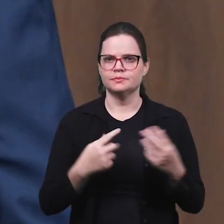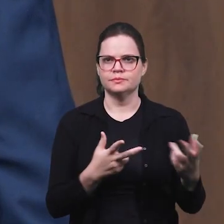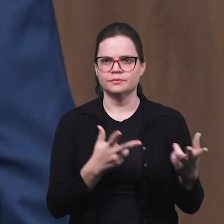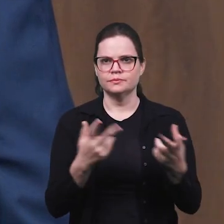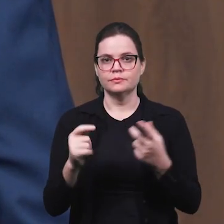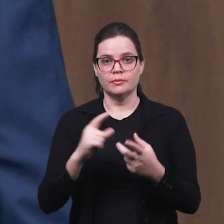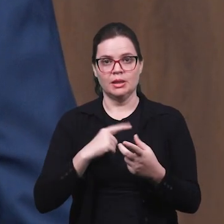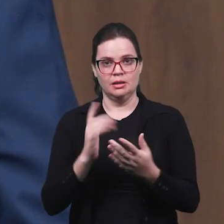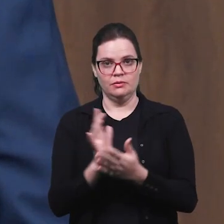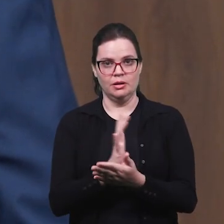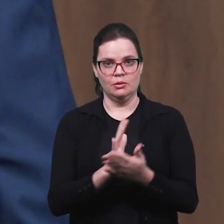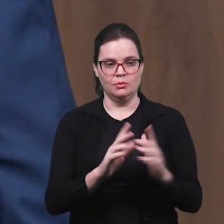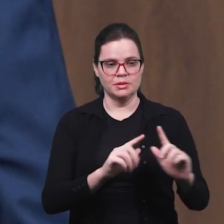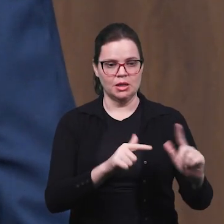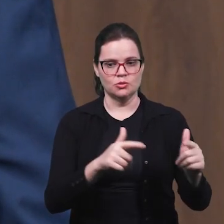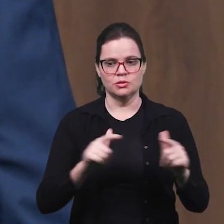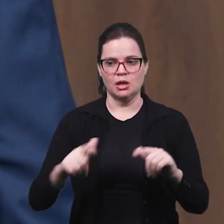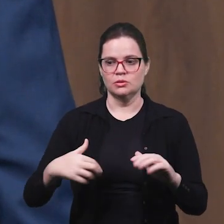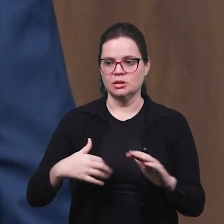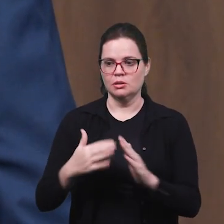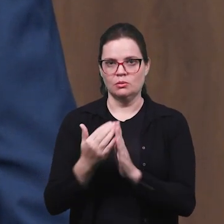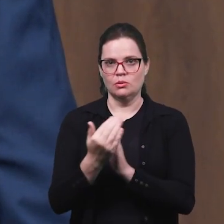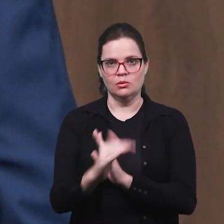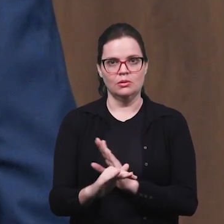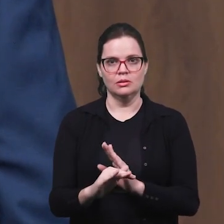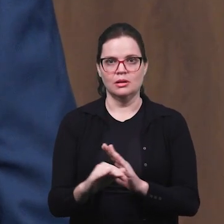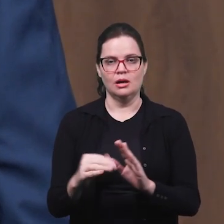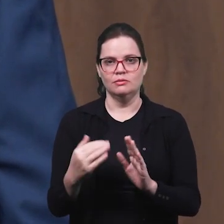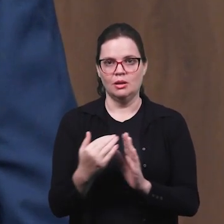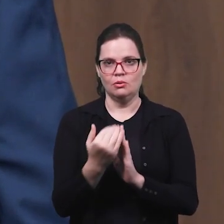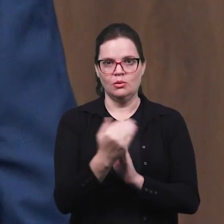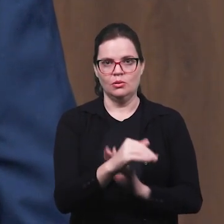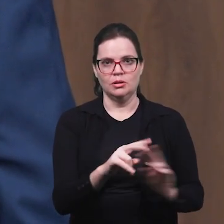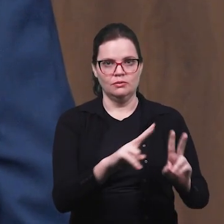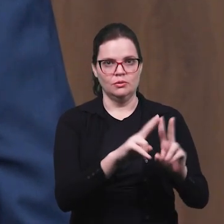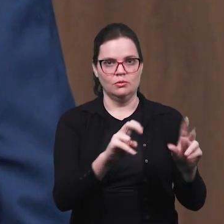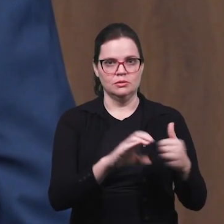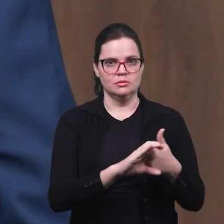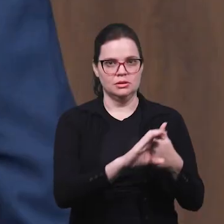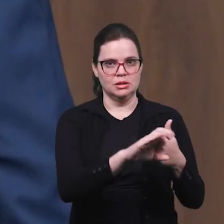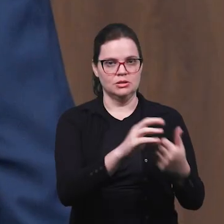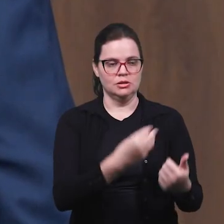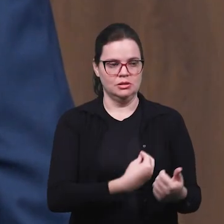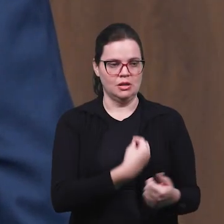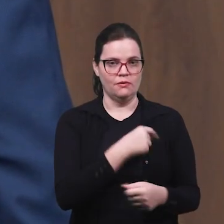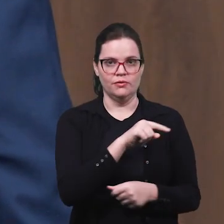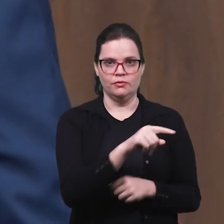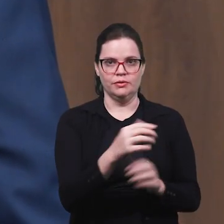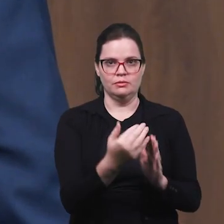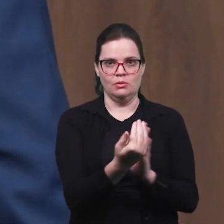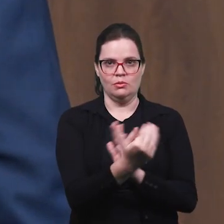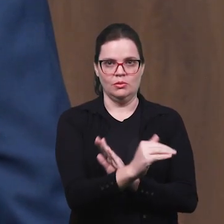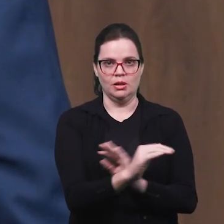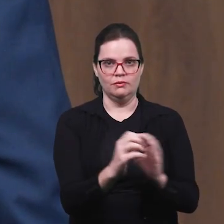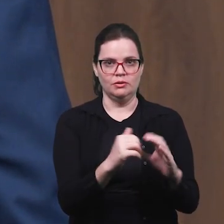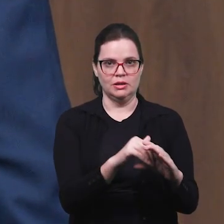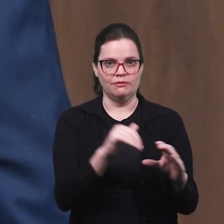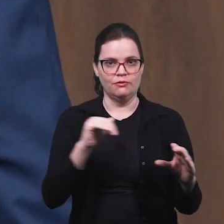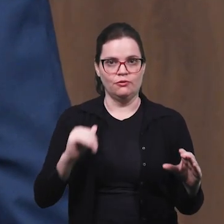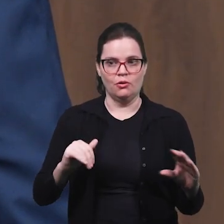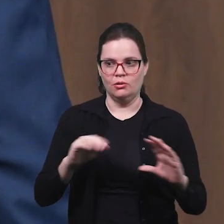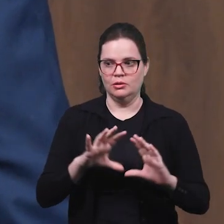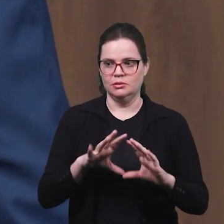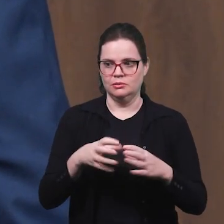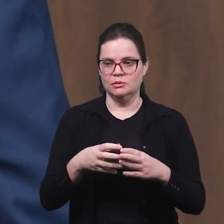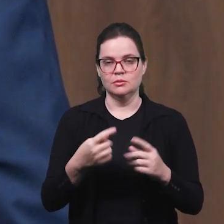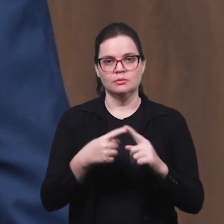divergentes, ou seja, aquelas pessoas que discordavam do rumo que a igreja estava tomando, mas se observa